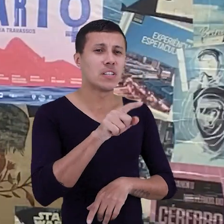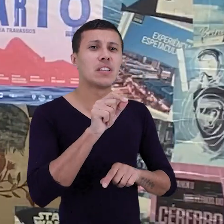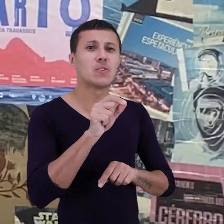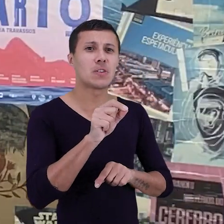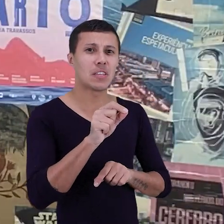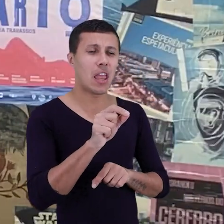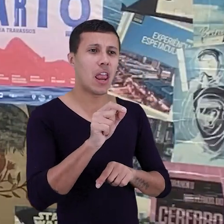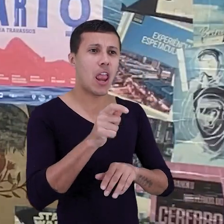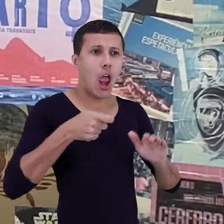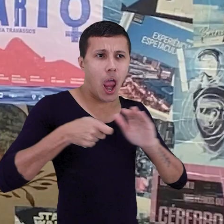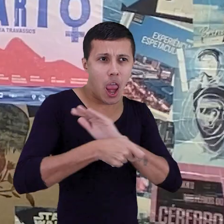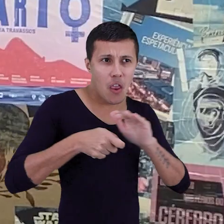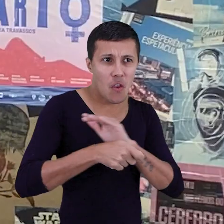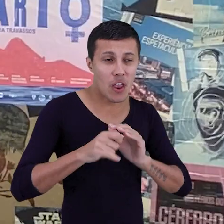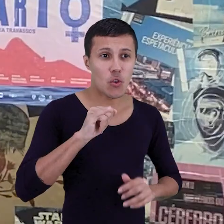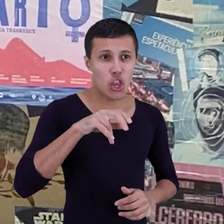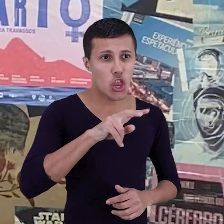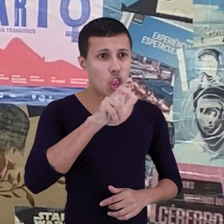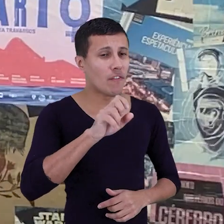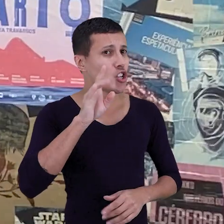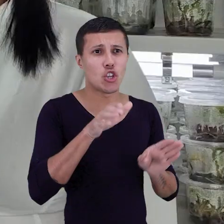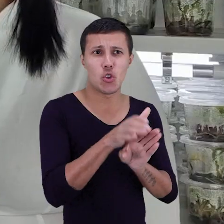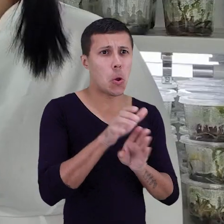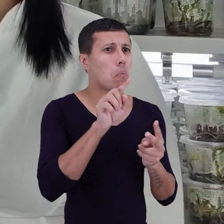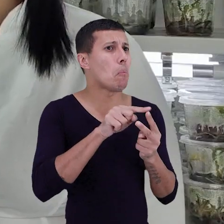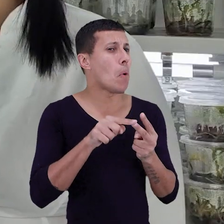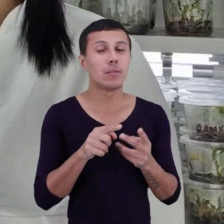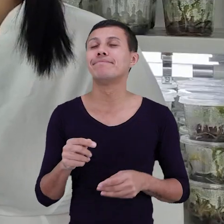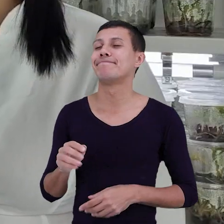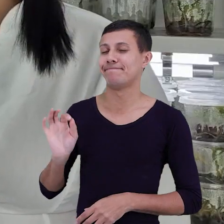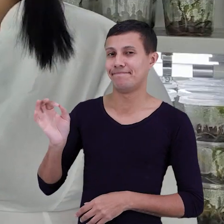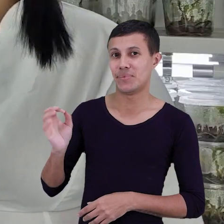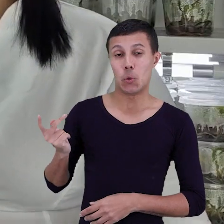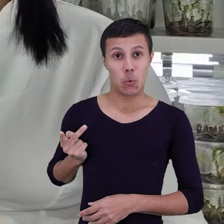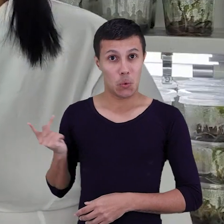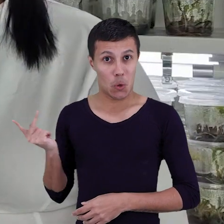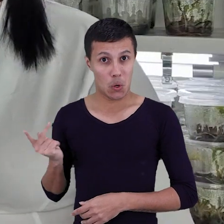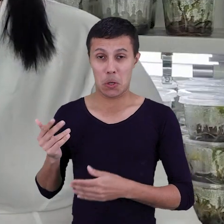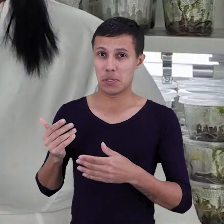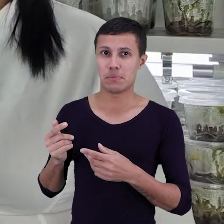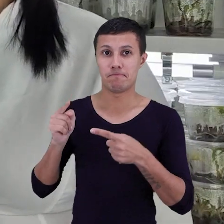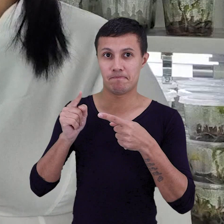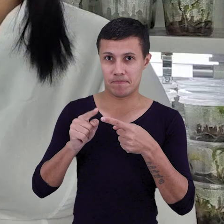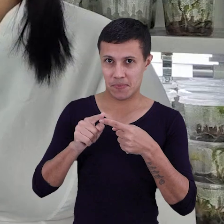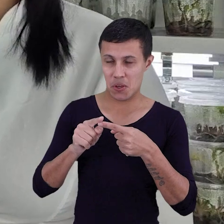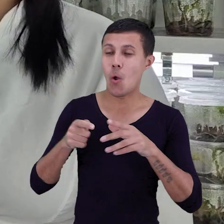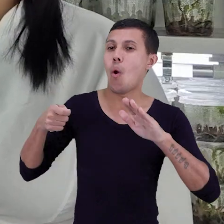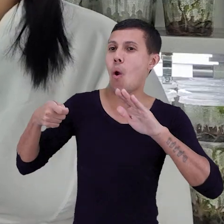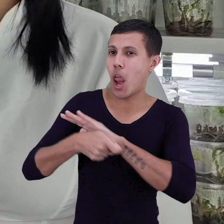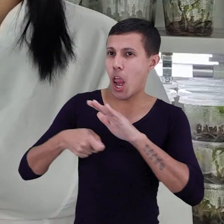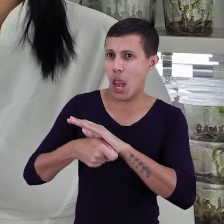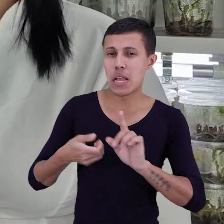receberam recursos do Inova Amazônia ou foi mentoria? Sim, a gente recebeu tanto recurso, nos 6